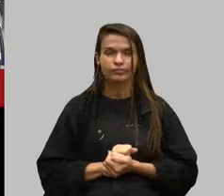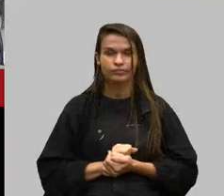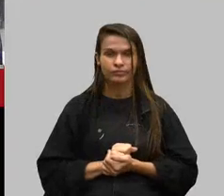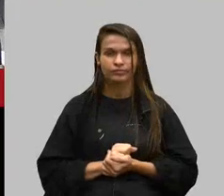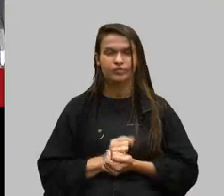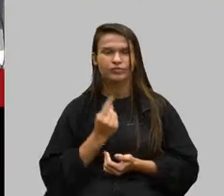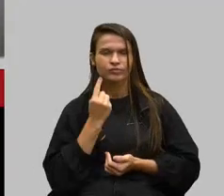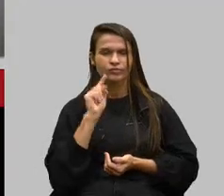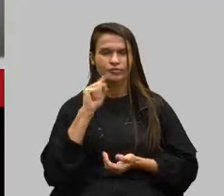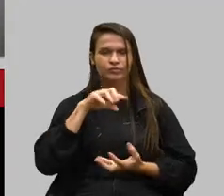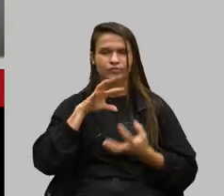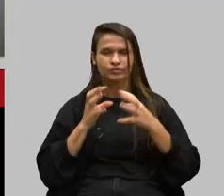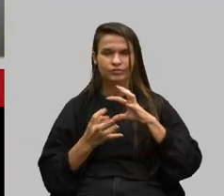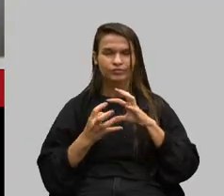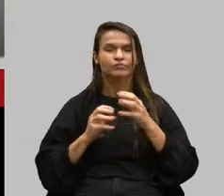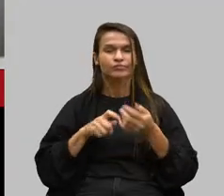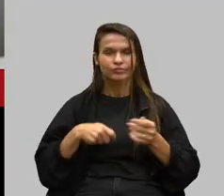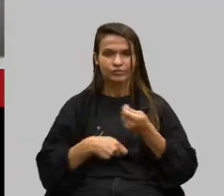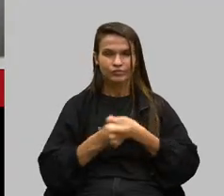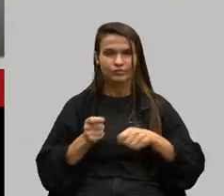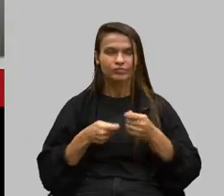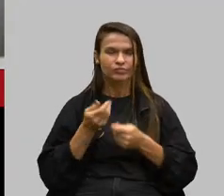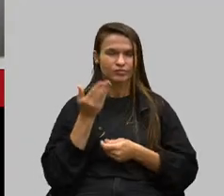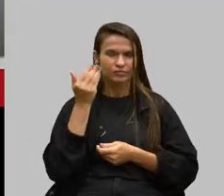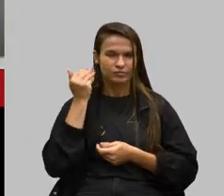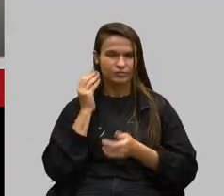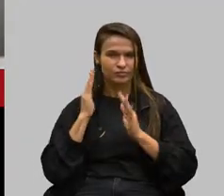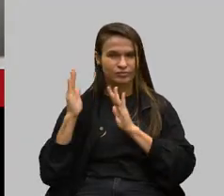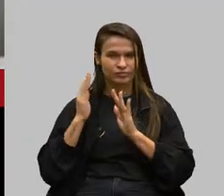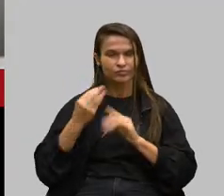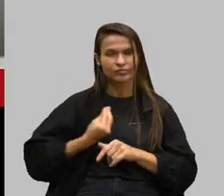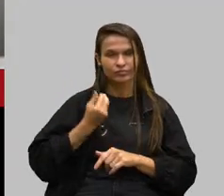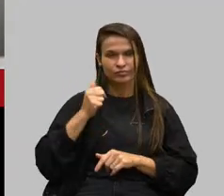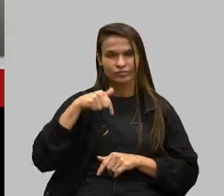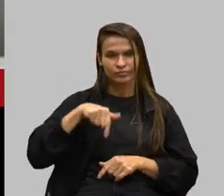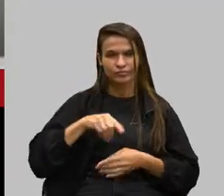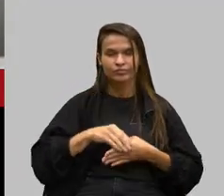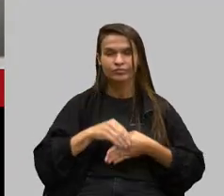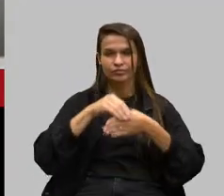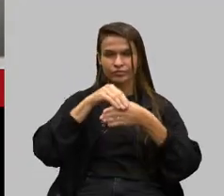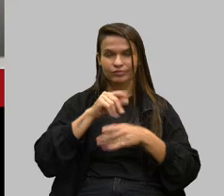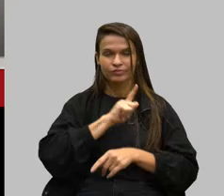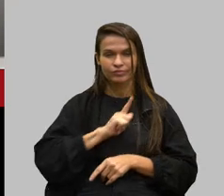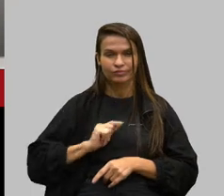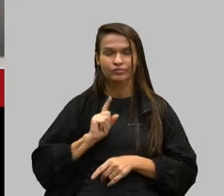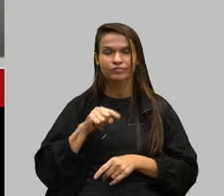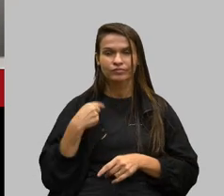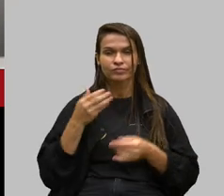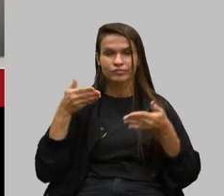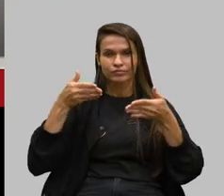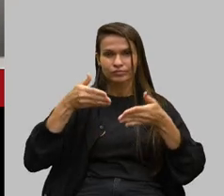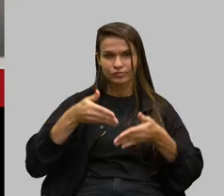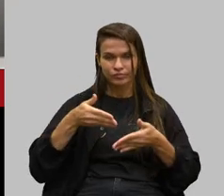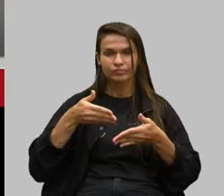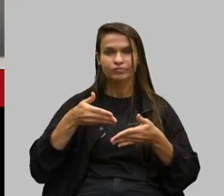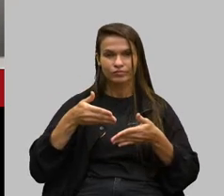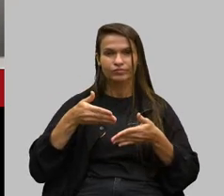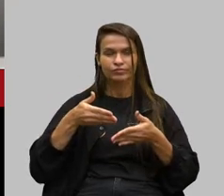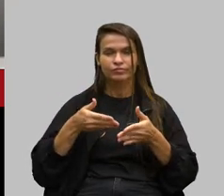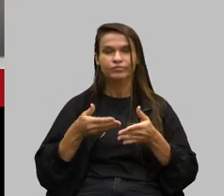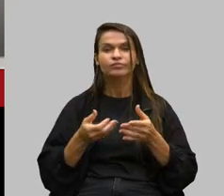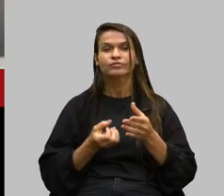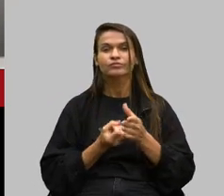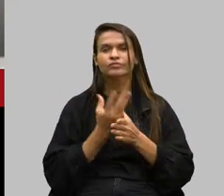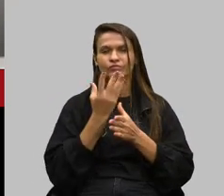na última reforma administrativa eu à época ainda estava aqui como líder de governo nós votamos a criação dos